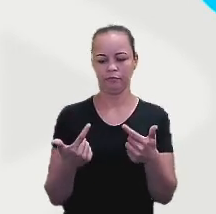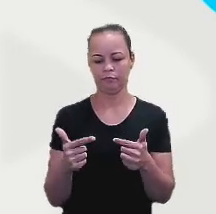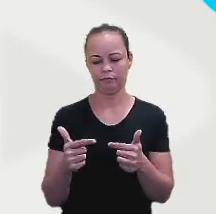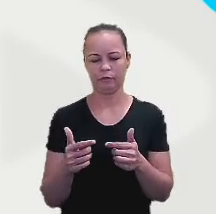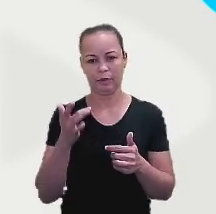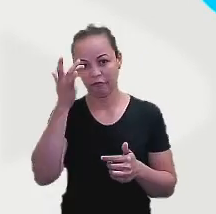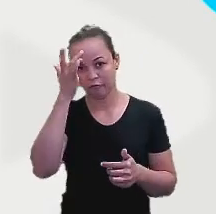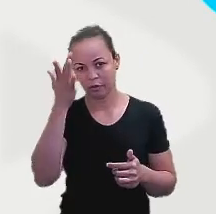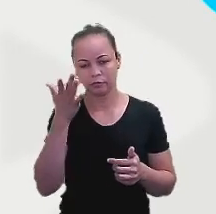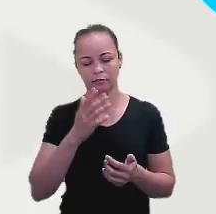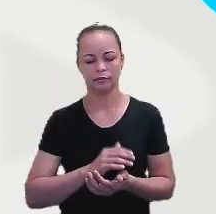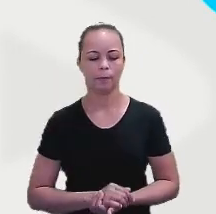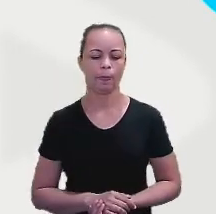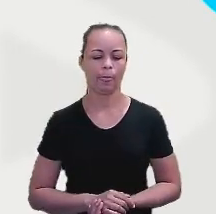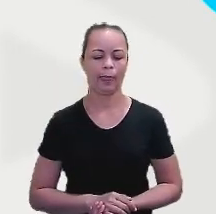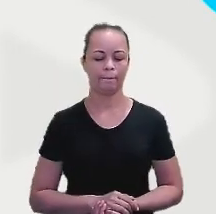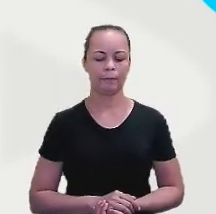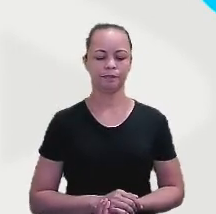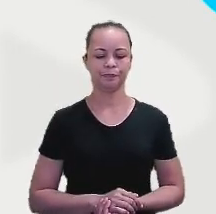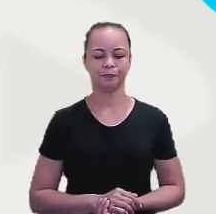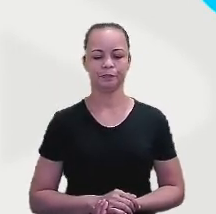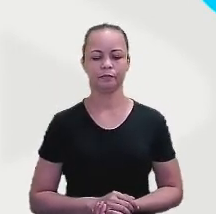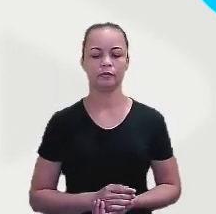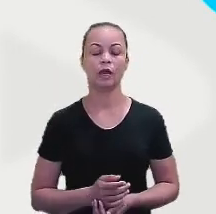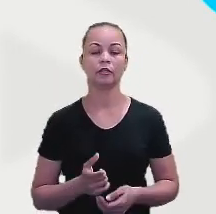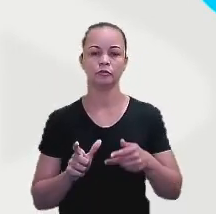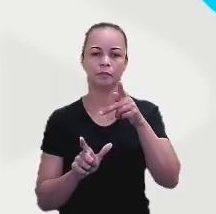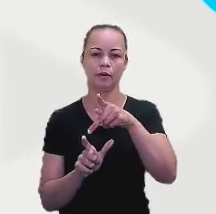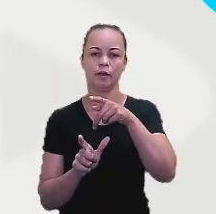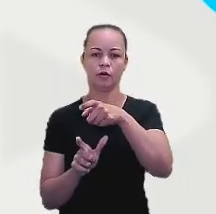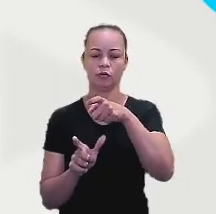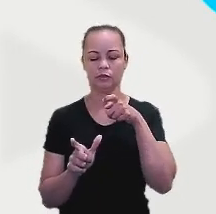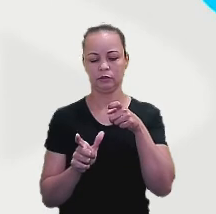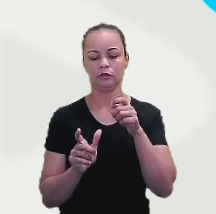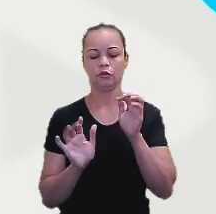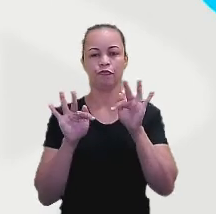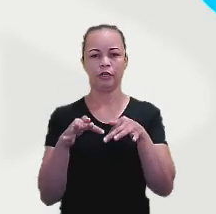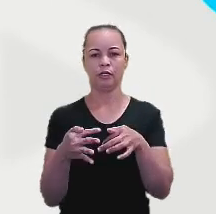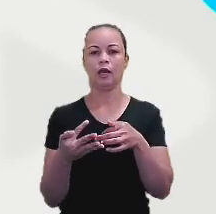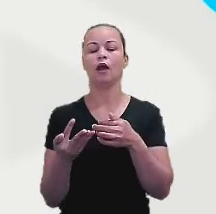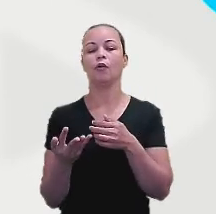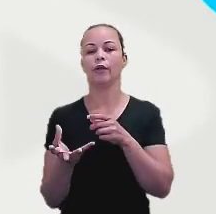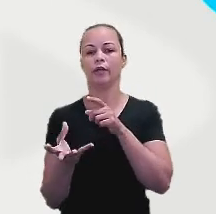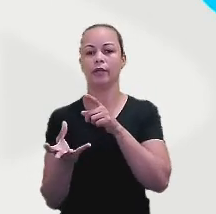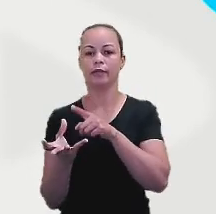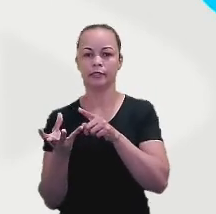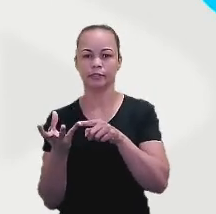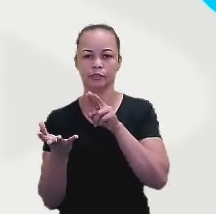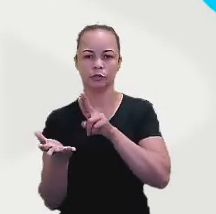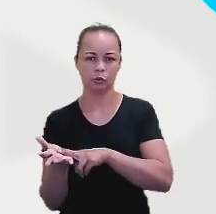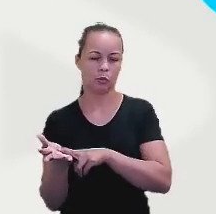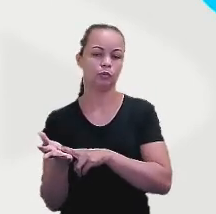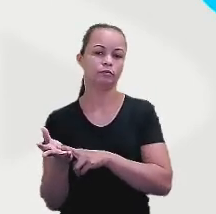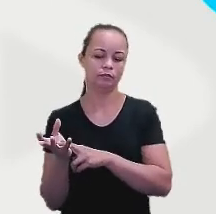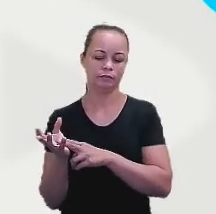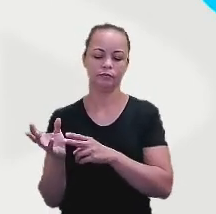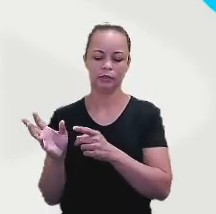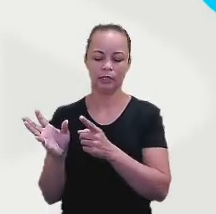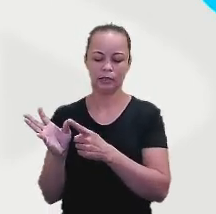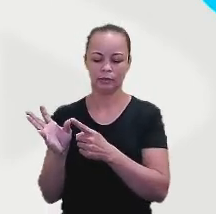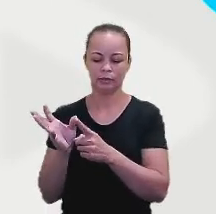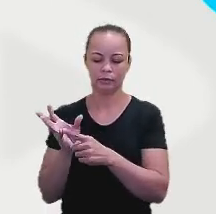Acentuam-se as paroxítonas terminadas em ditongo, né? Então, também receberão acento, ó.